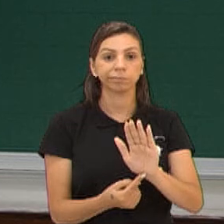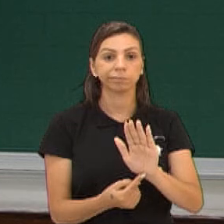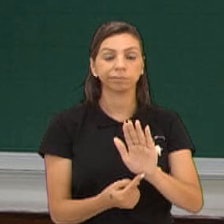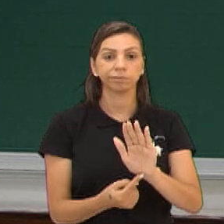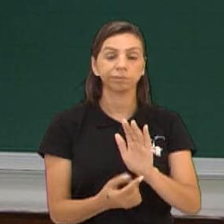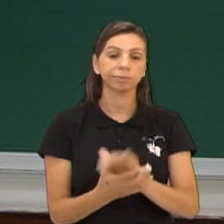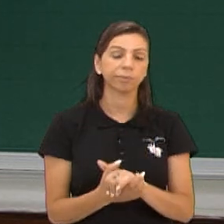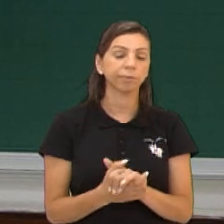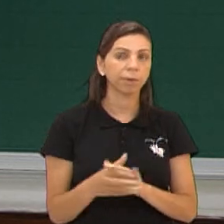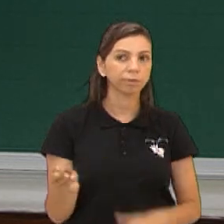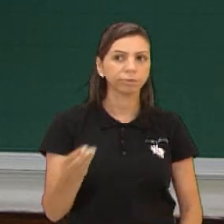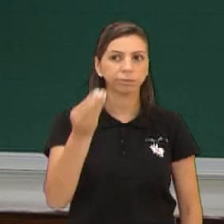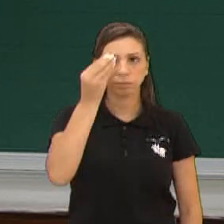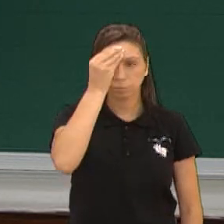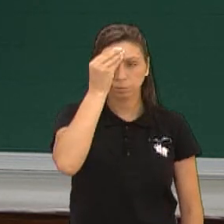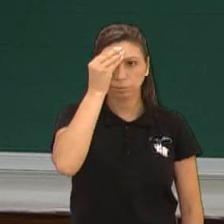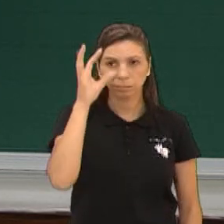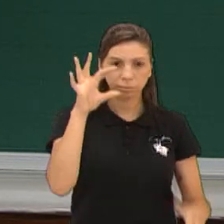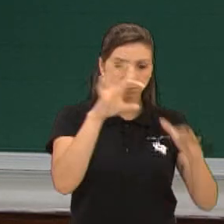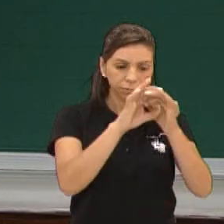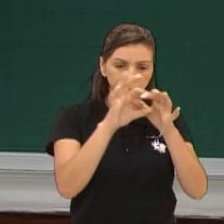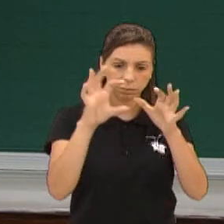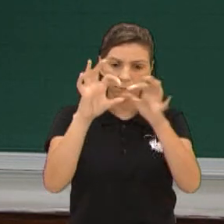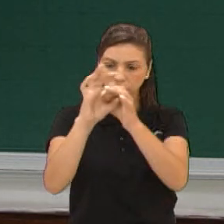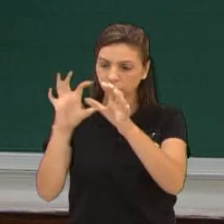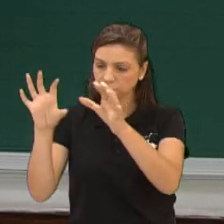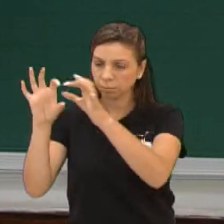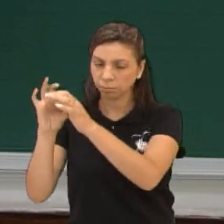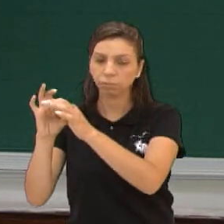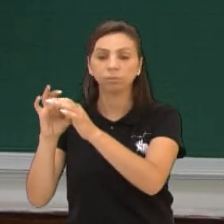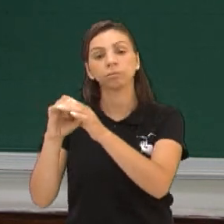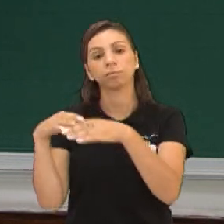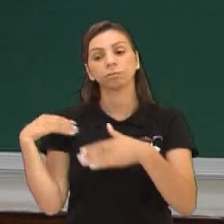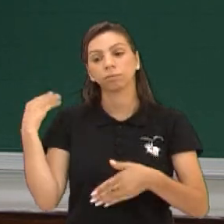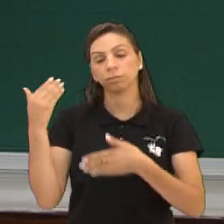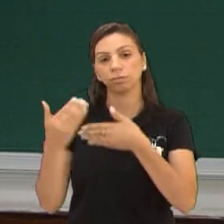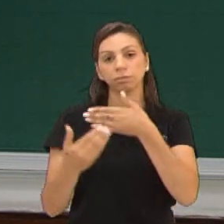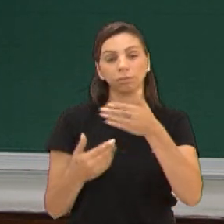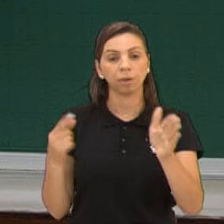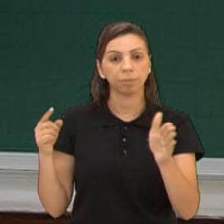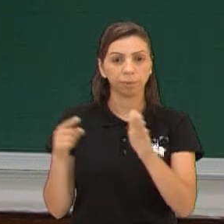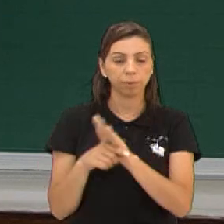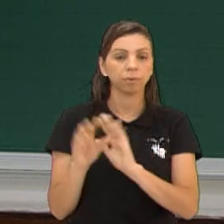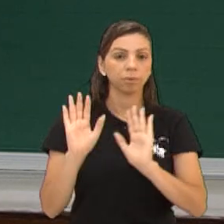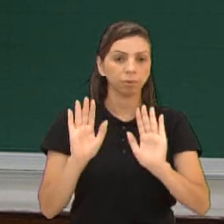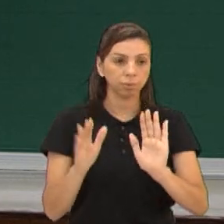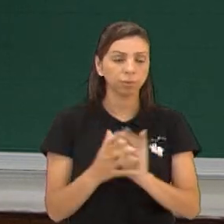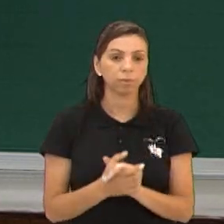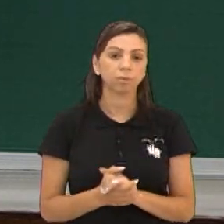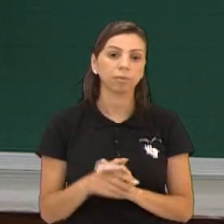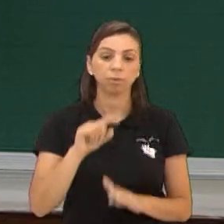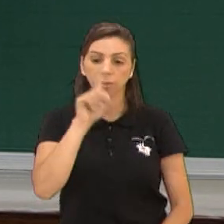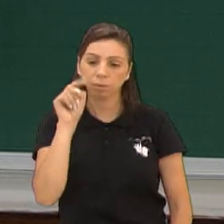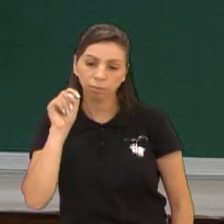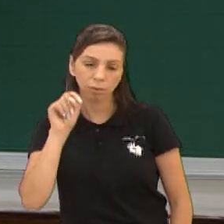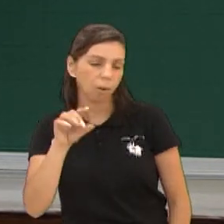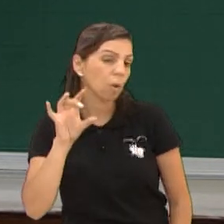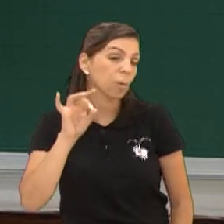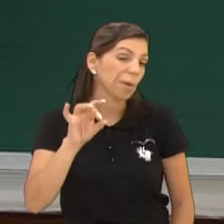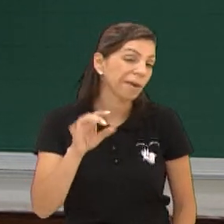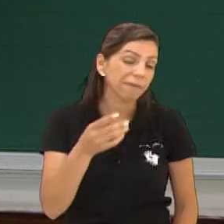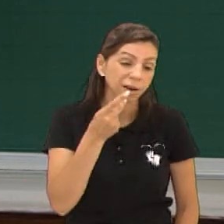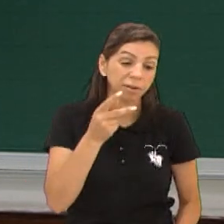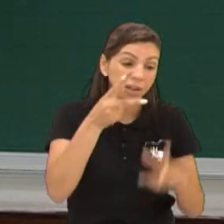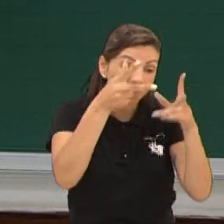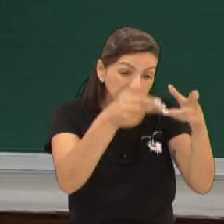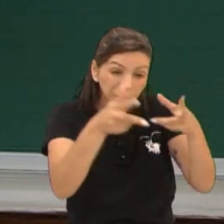uma similaridade entre os mesmos processos entre as mesmas questões que eu estou dizendo não quer dizer que é a mesma